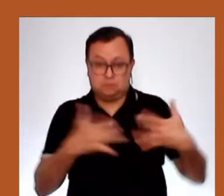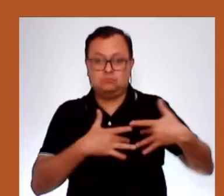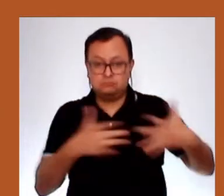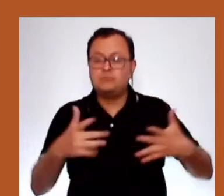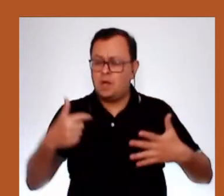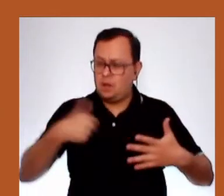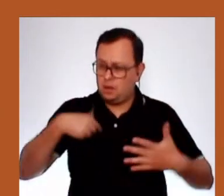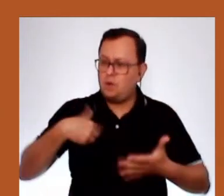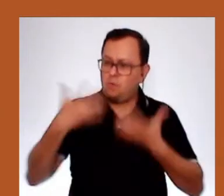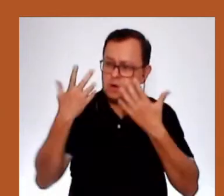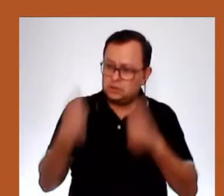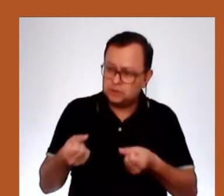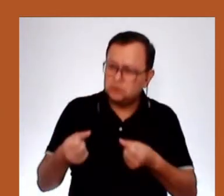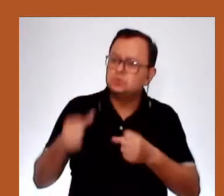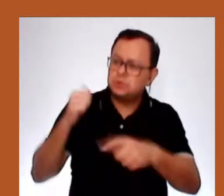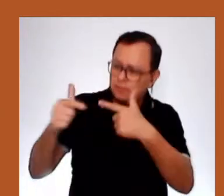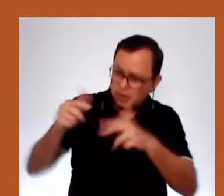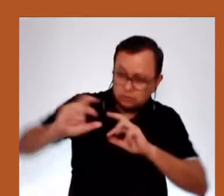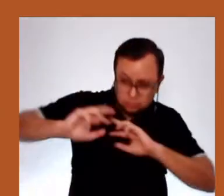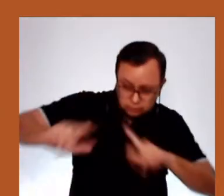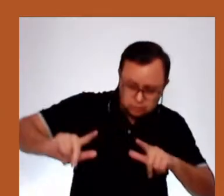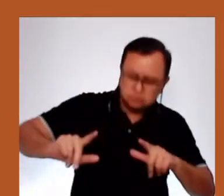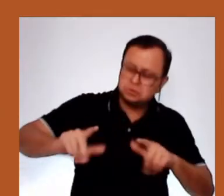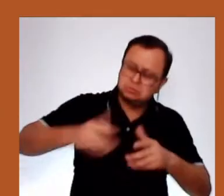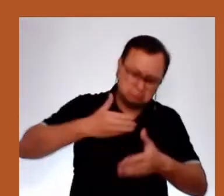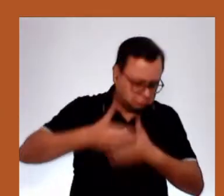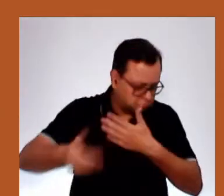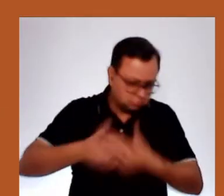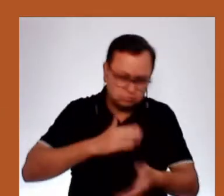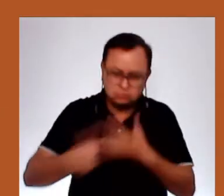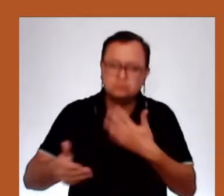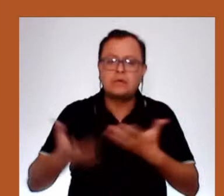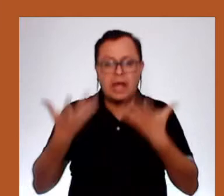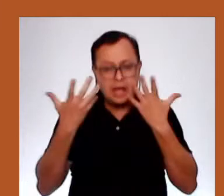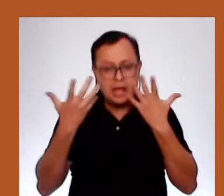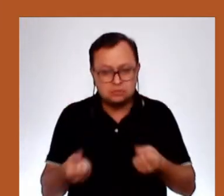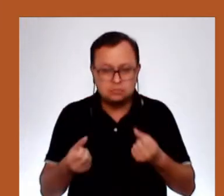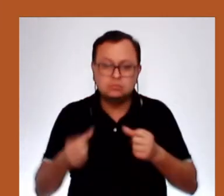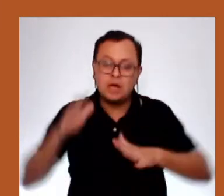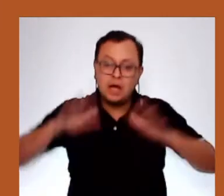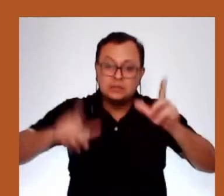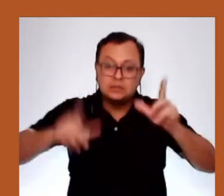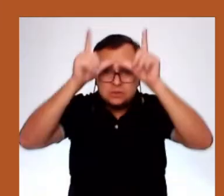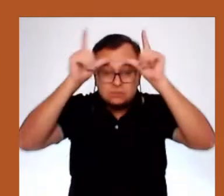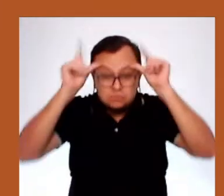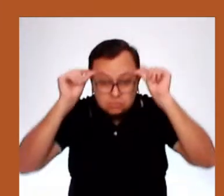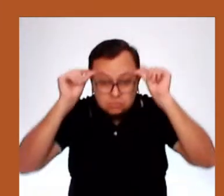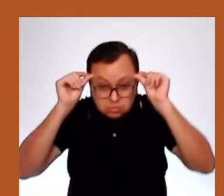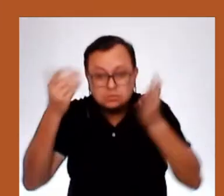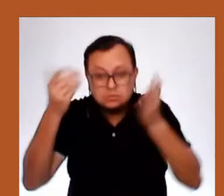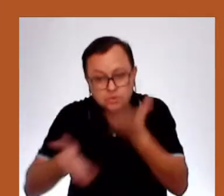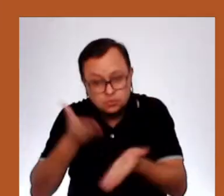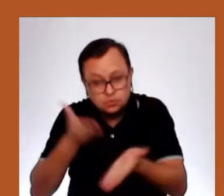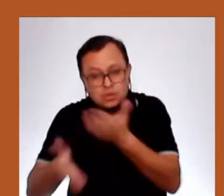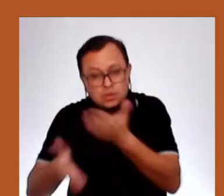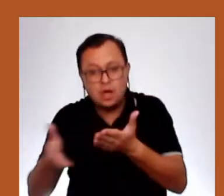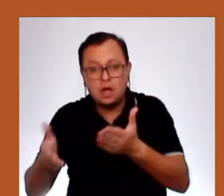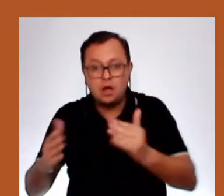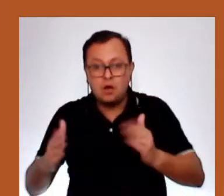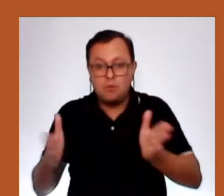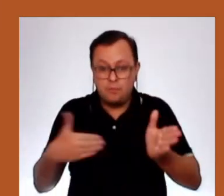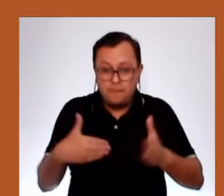repente, sabe, fazer uma troca de decúbito, trocar uma fralda, dar um banho, né?